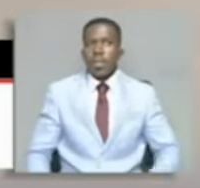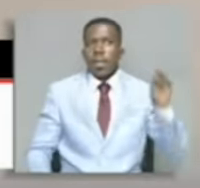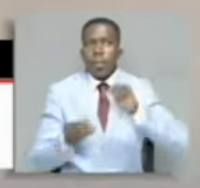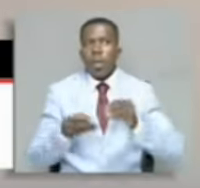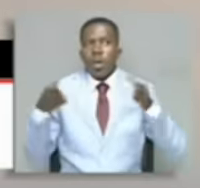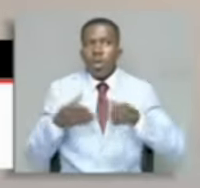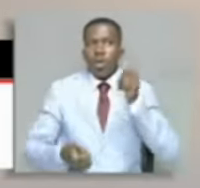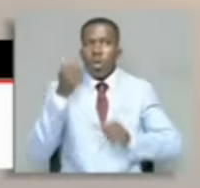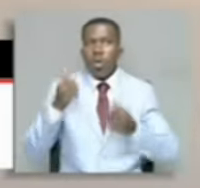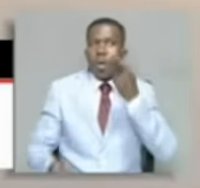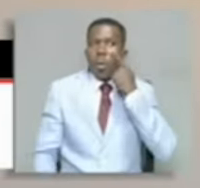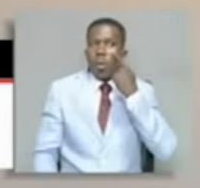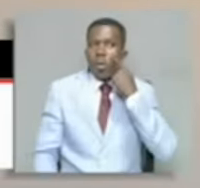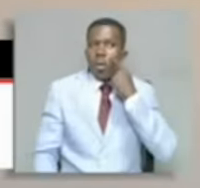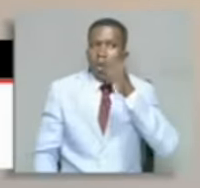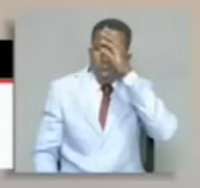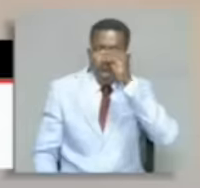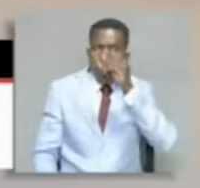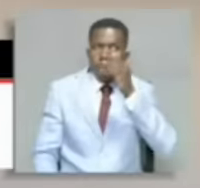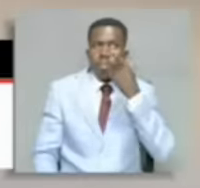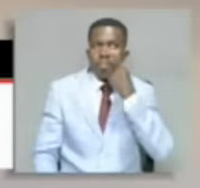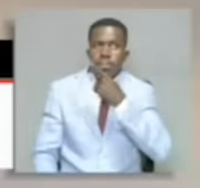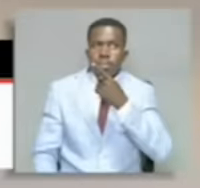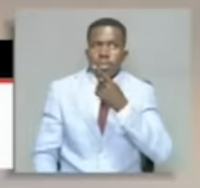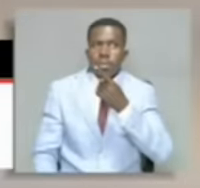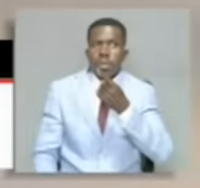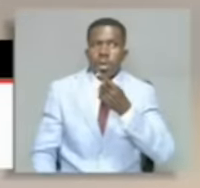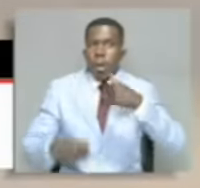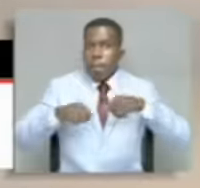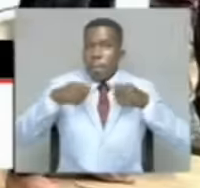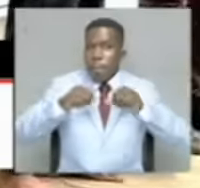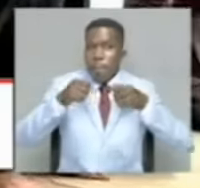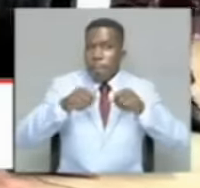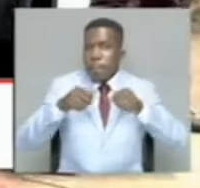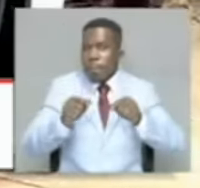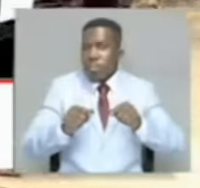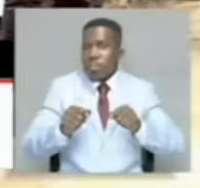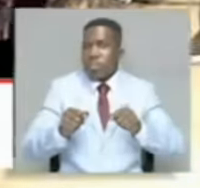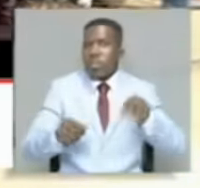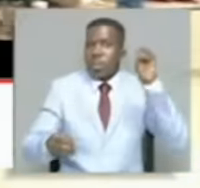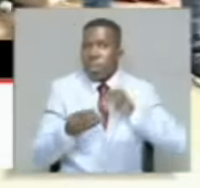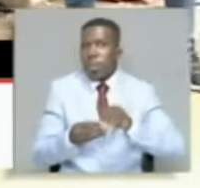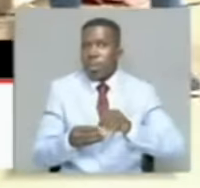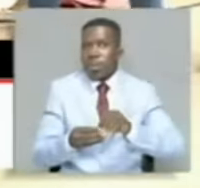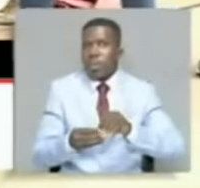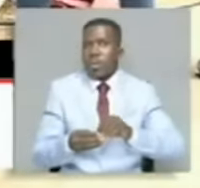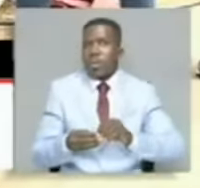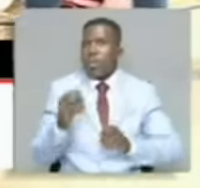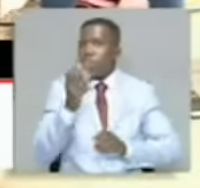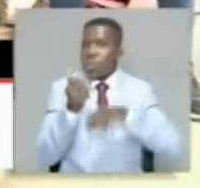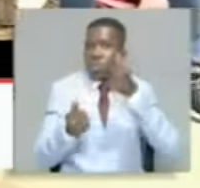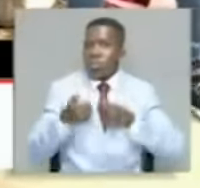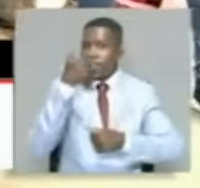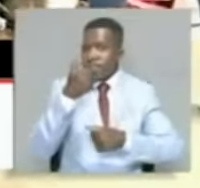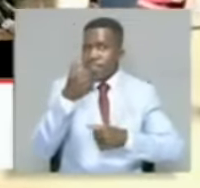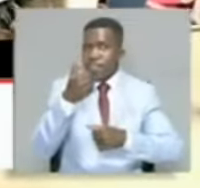é possível ver os autores na contramão do trânsito no Patriota. com a detenção destes 5 acusados do envolvimento